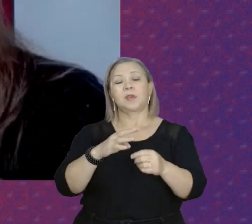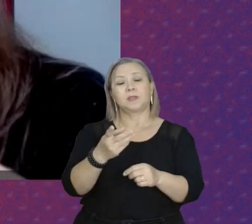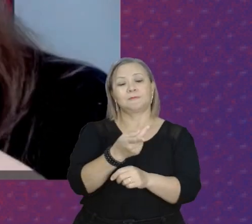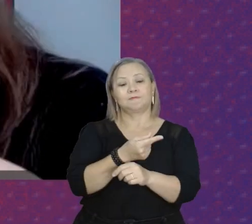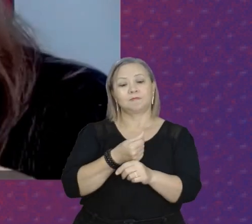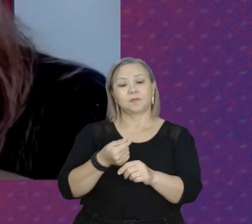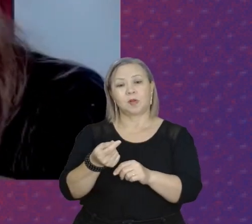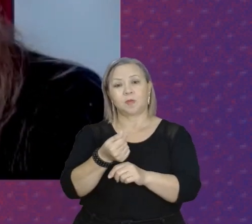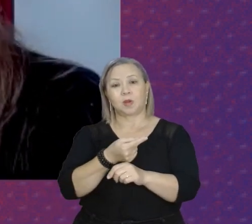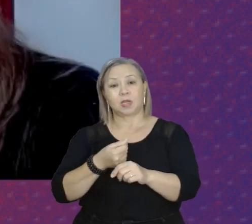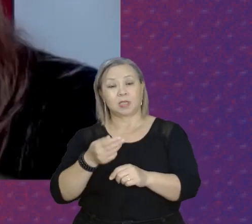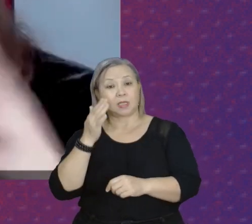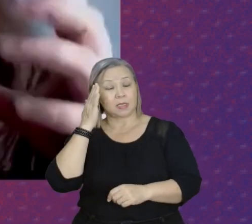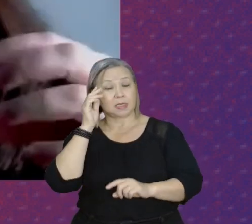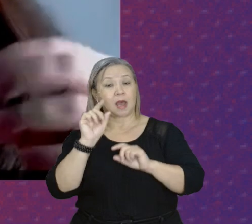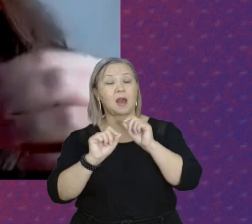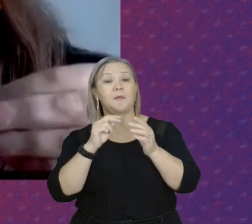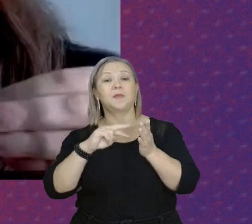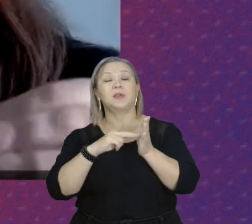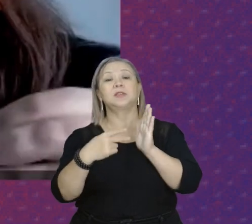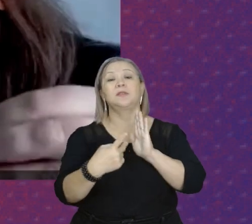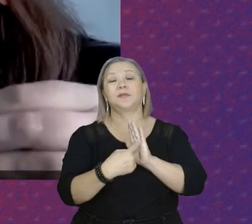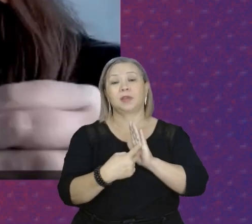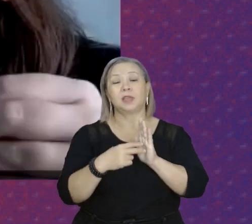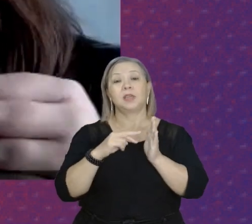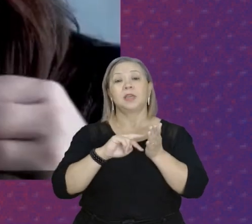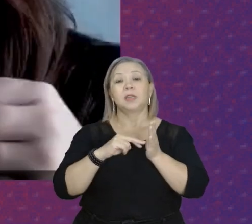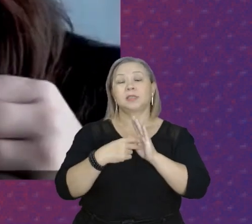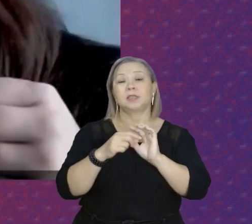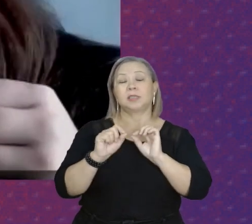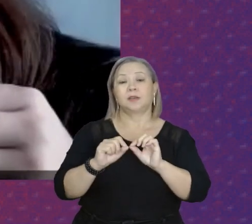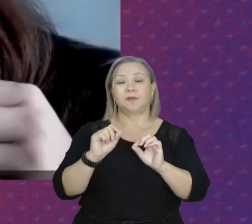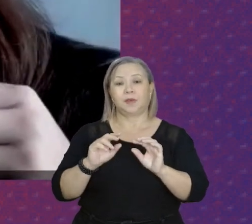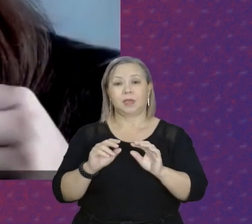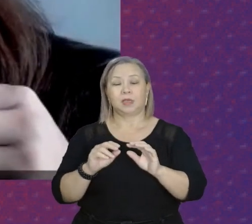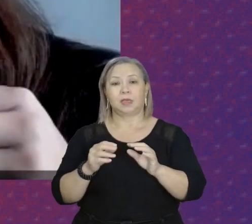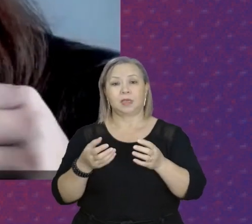A gente sabe o que isso significa. Isso significa que se a